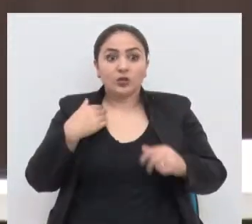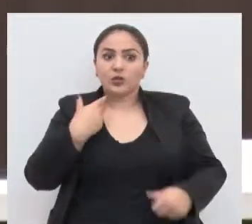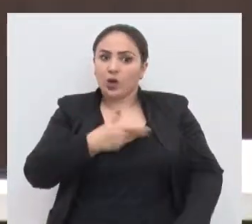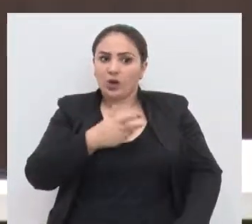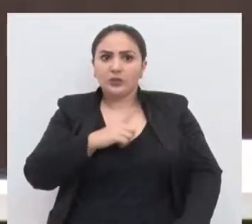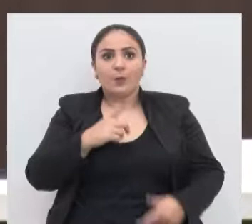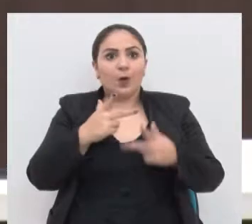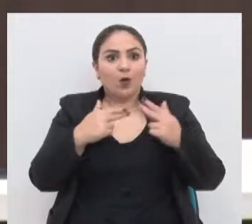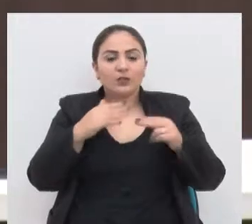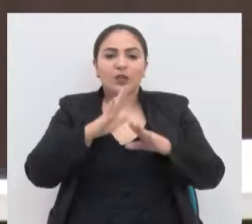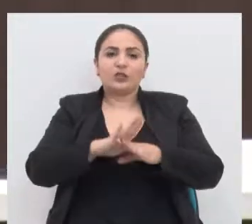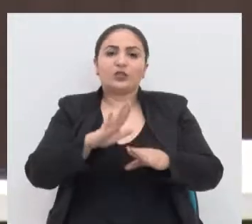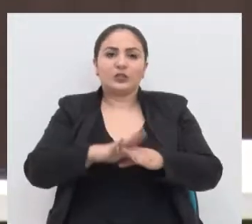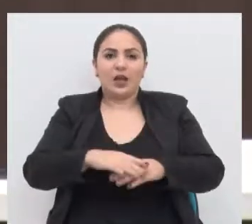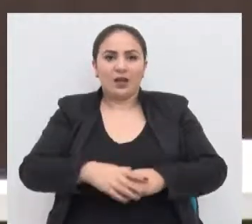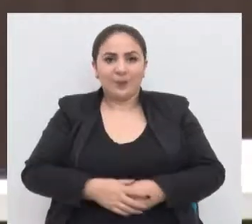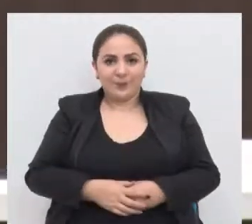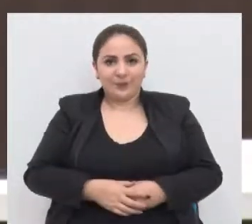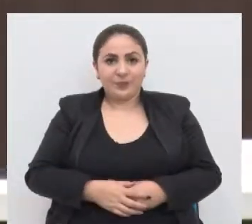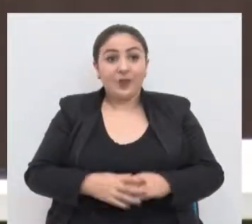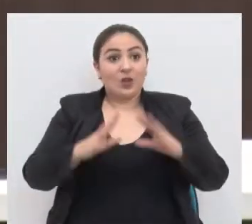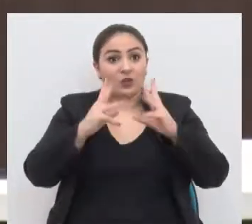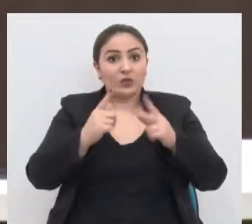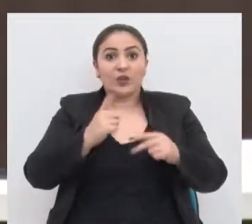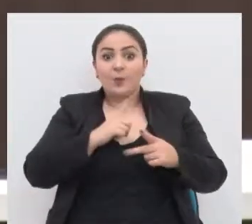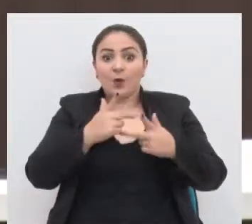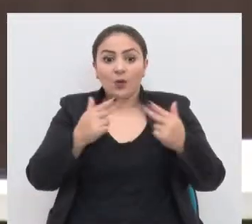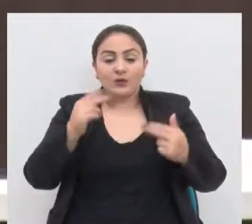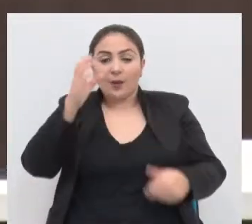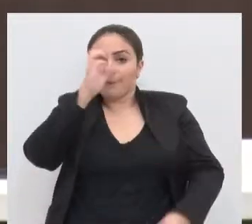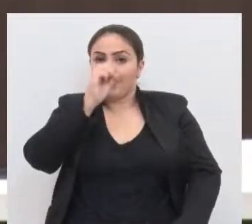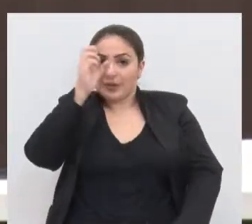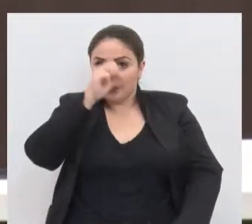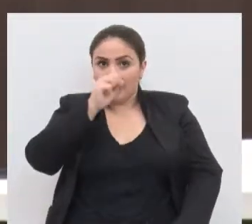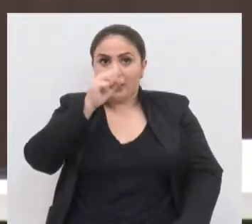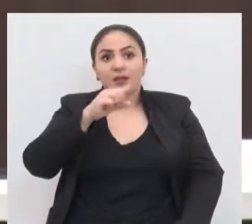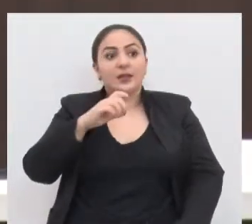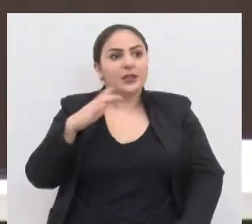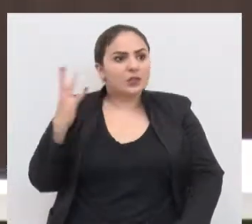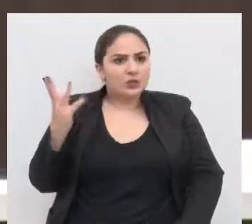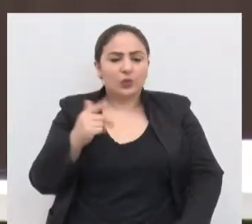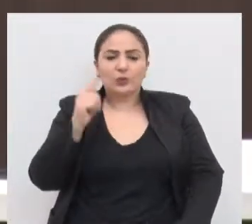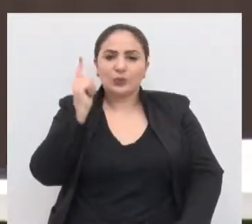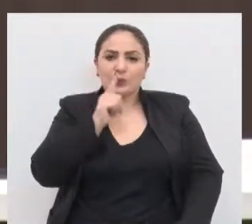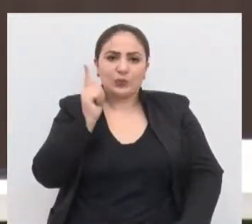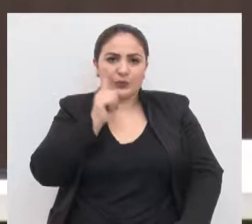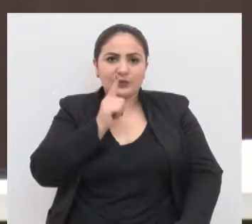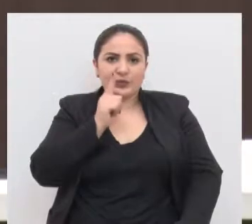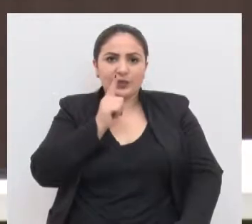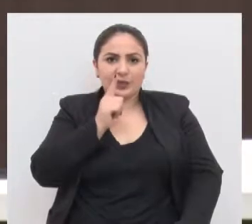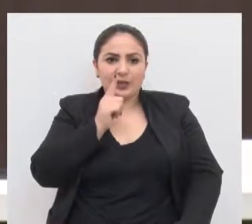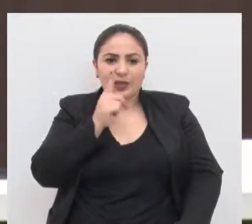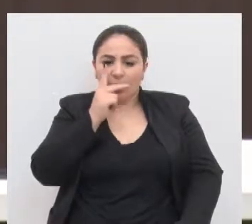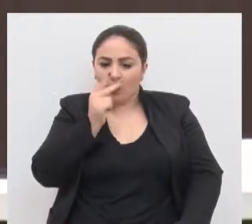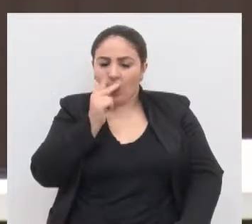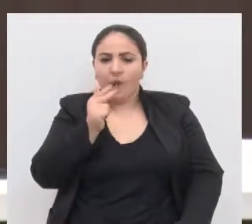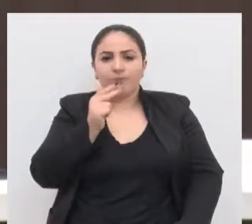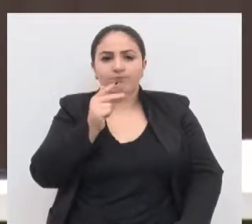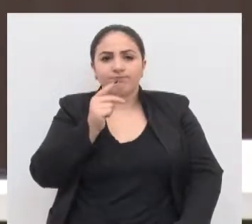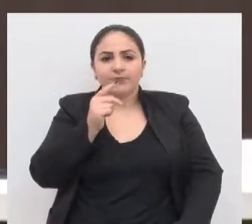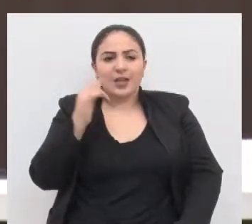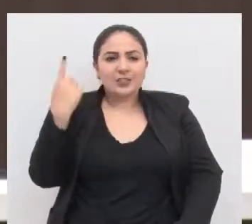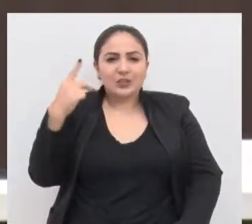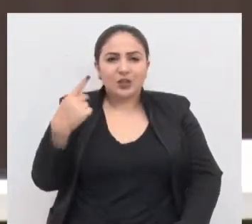nós temos algo a contribuir, todos nós temos algo a aprender e todos nós temos algo a deixar como legado para